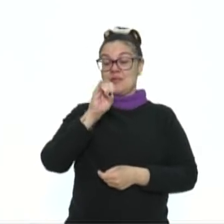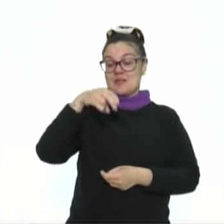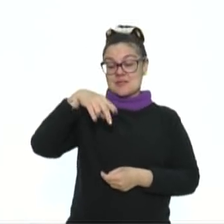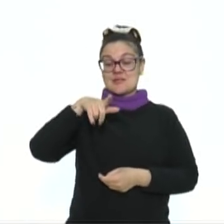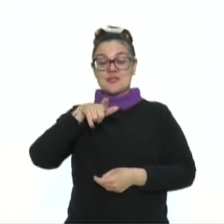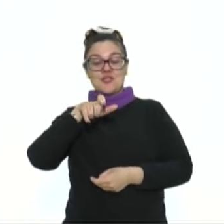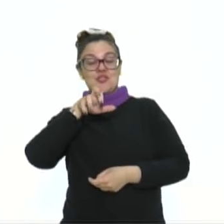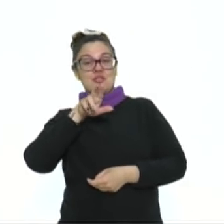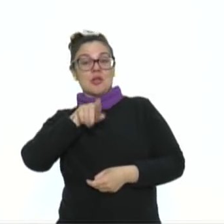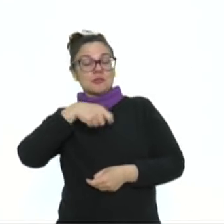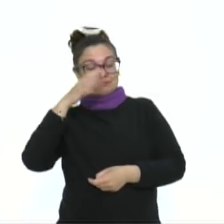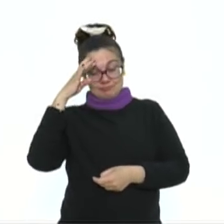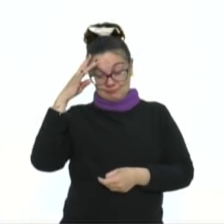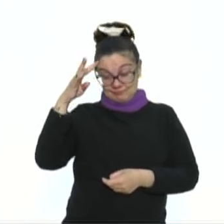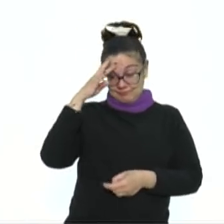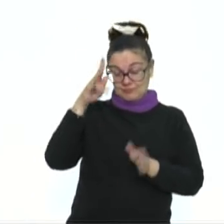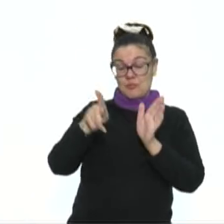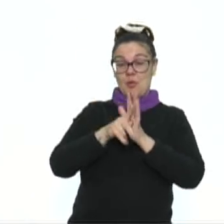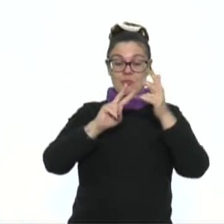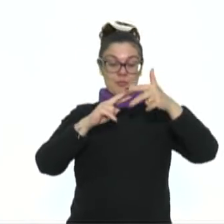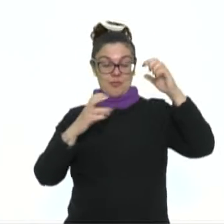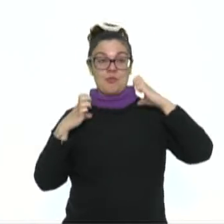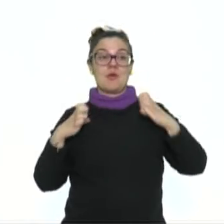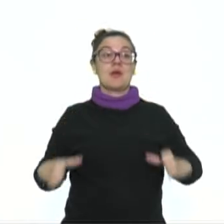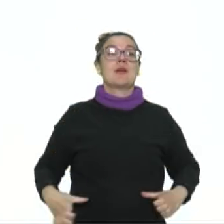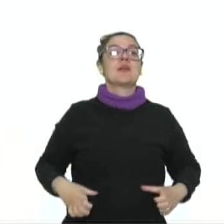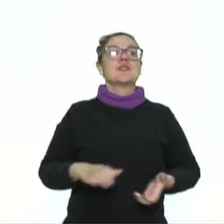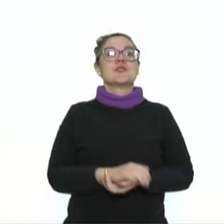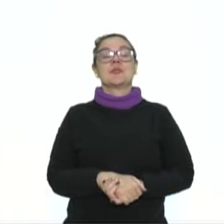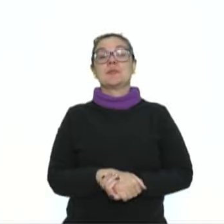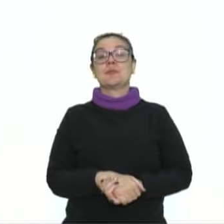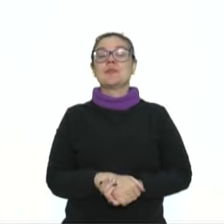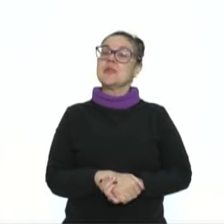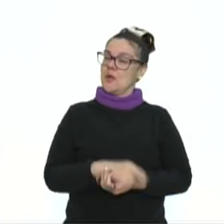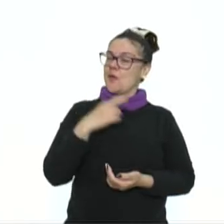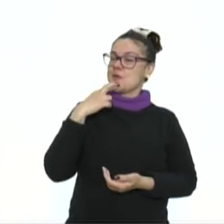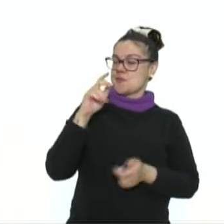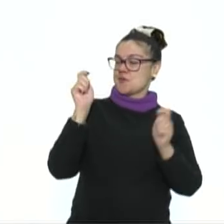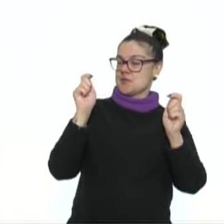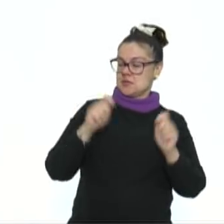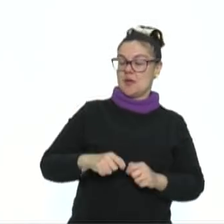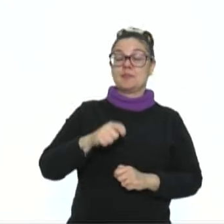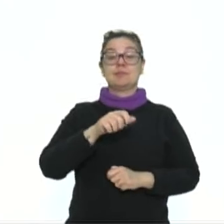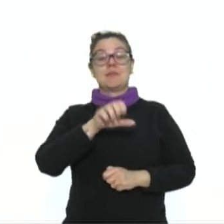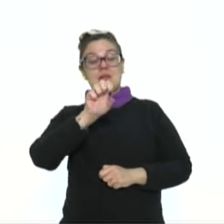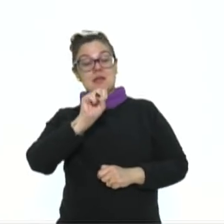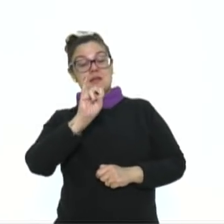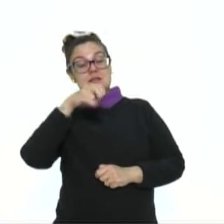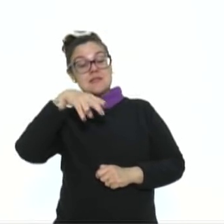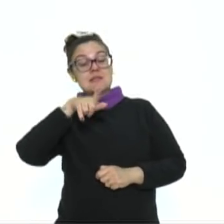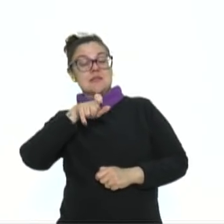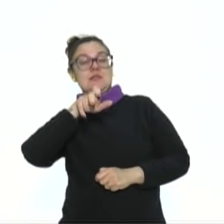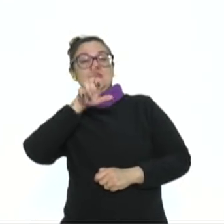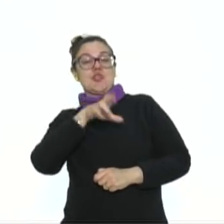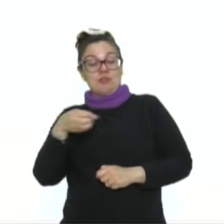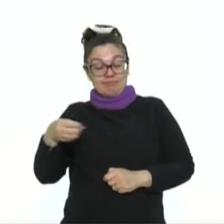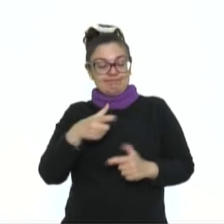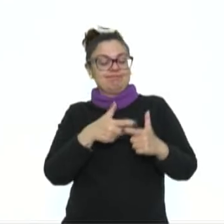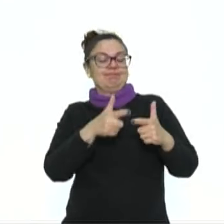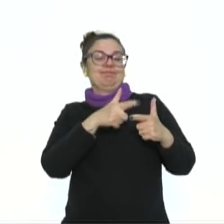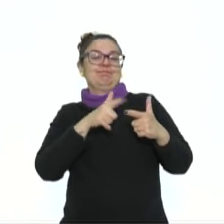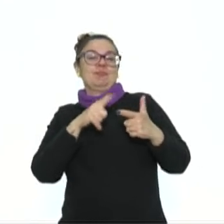sua reflexão bioética? Então vamos ver uma possível resposta. Para Peter Singer, novos problemas práticos surgiram no século XX, e com